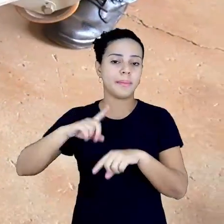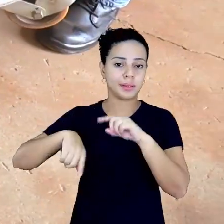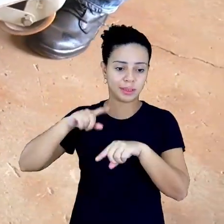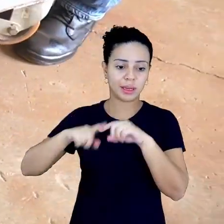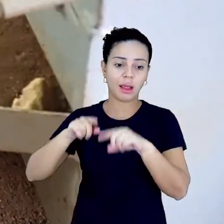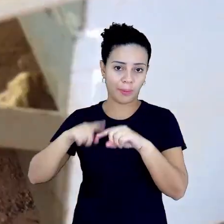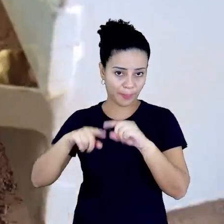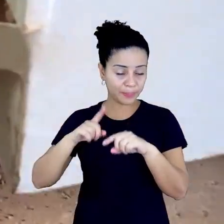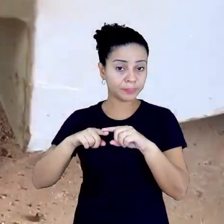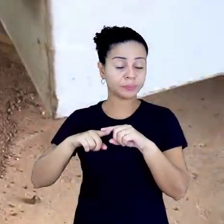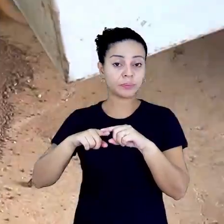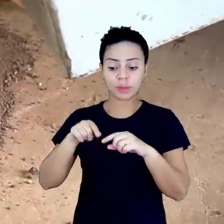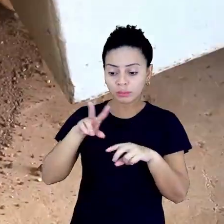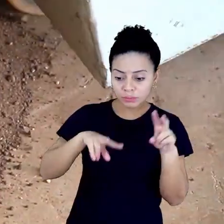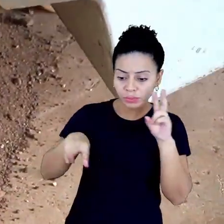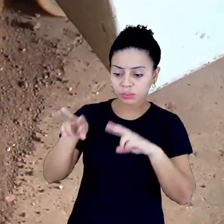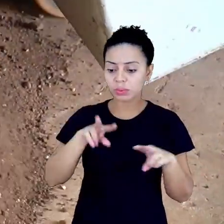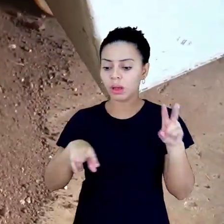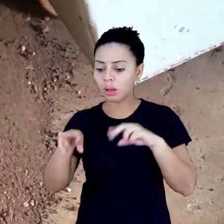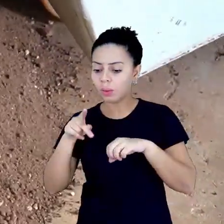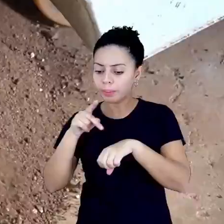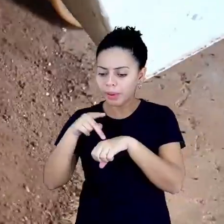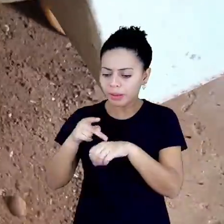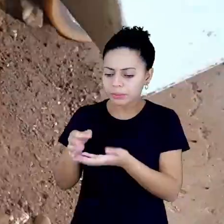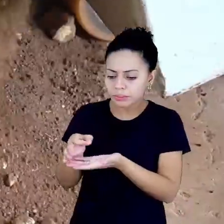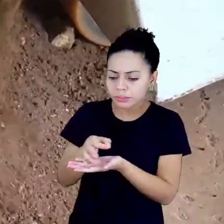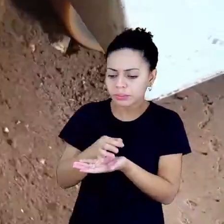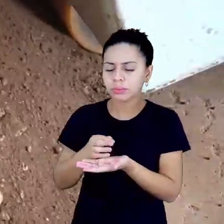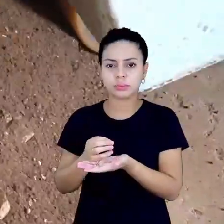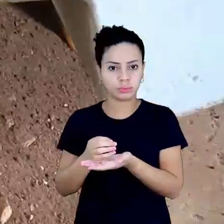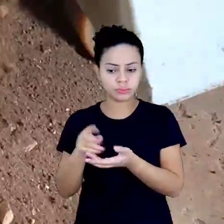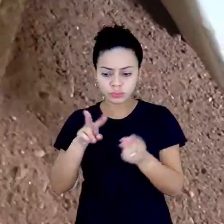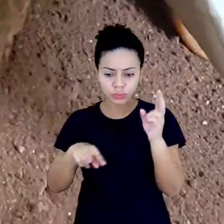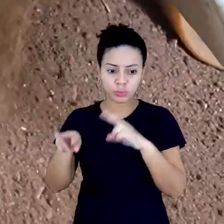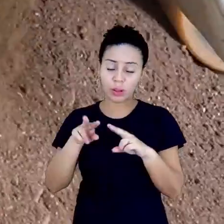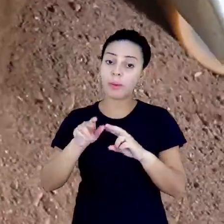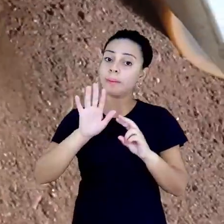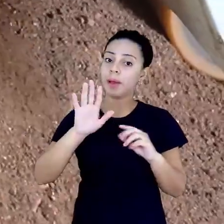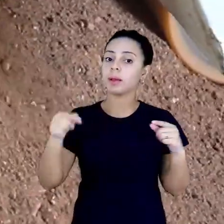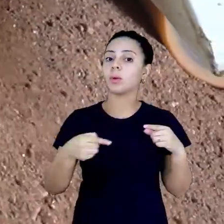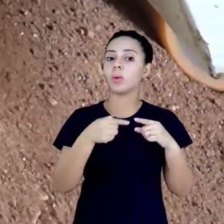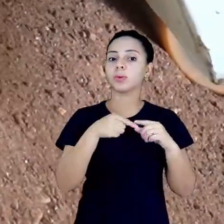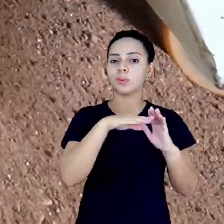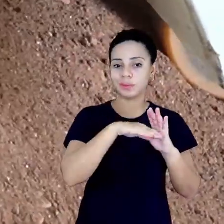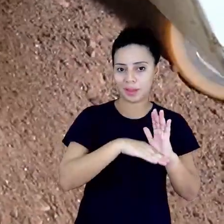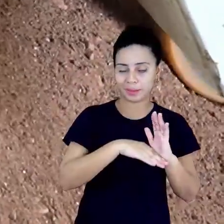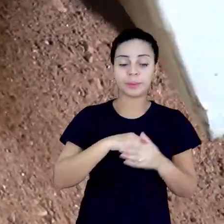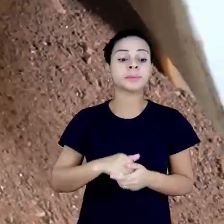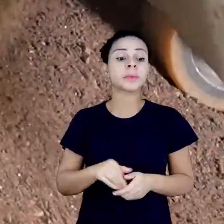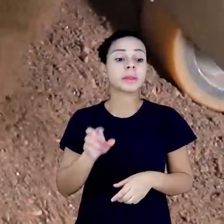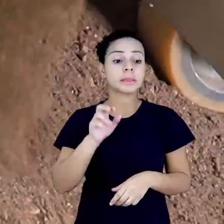de material em função da dimensão visual dos grãos presentes na amostra, de acordo com as seguintes